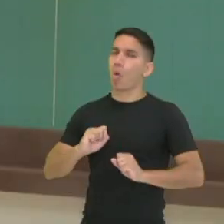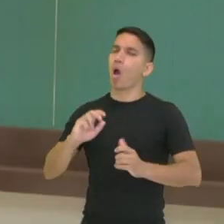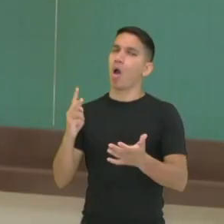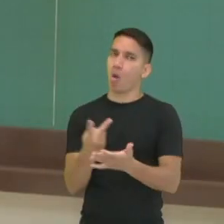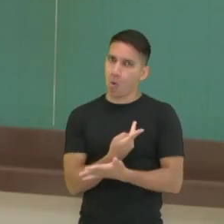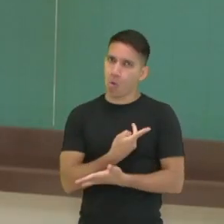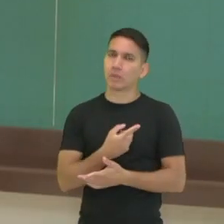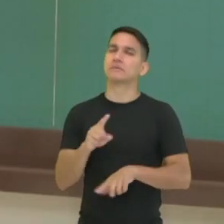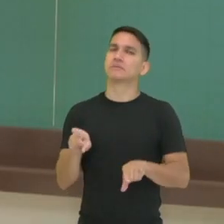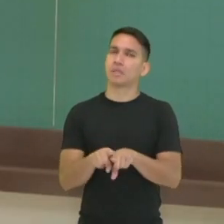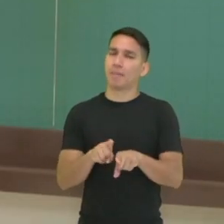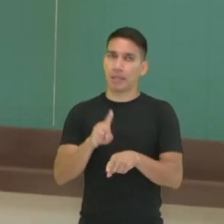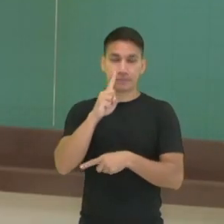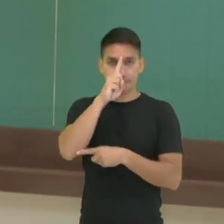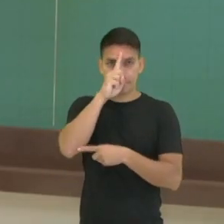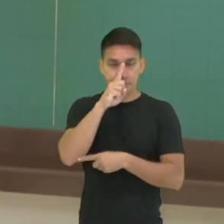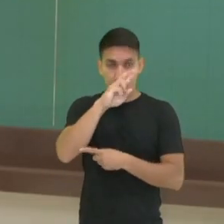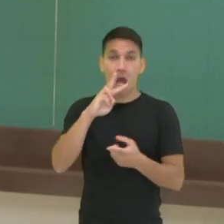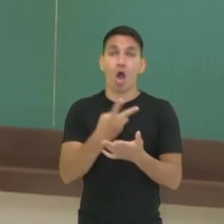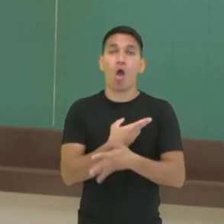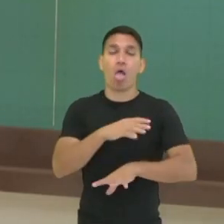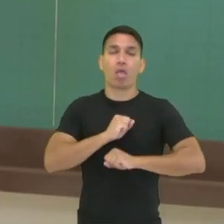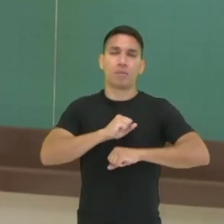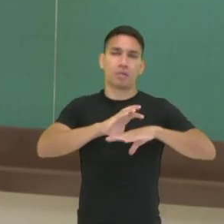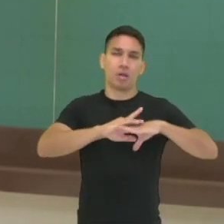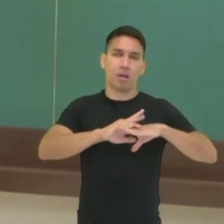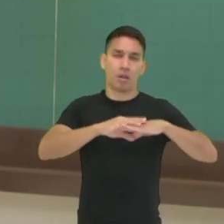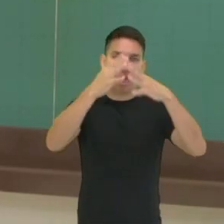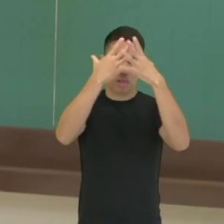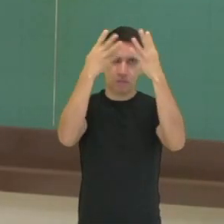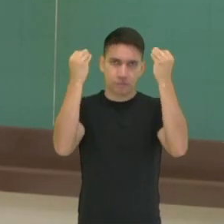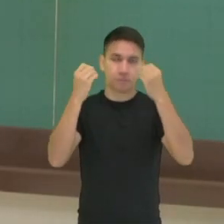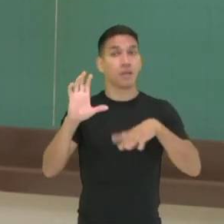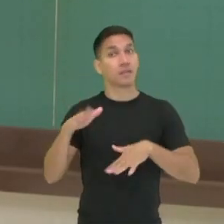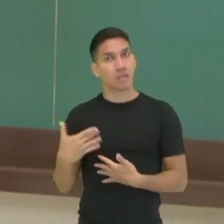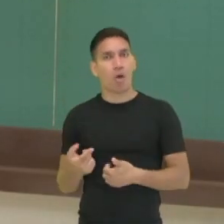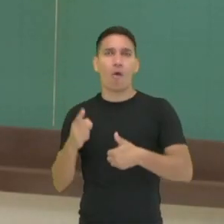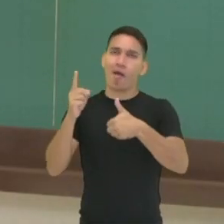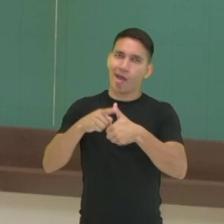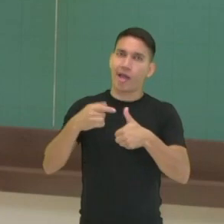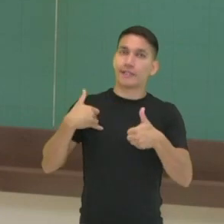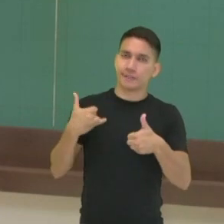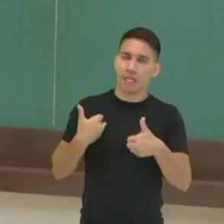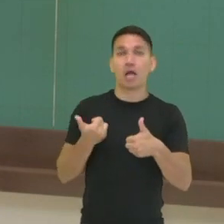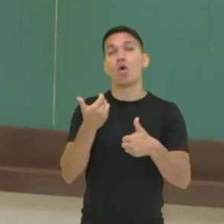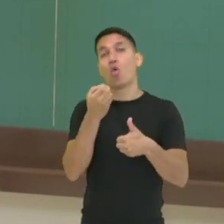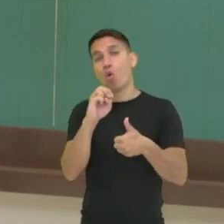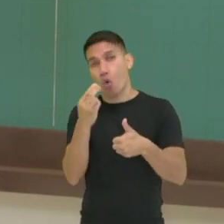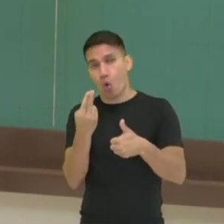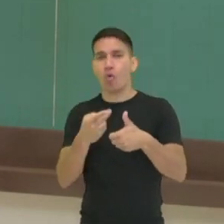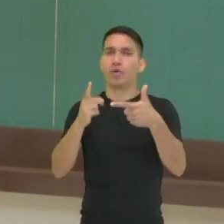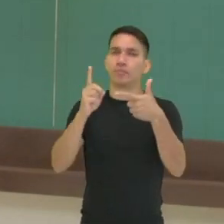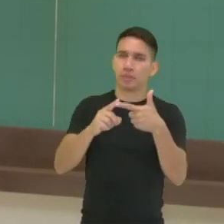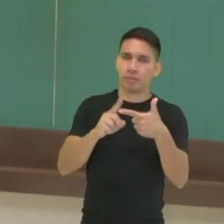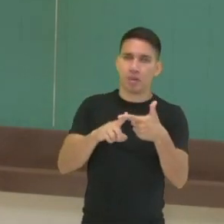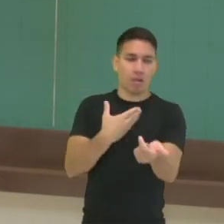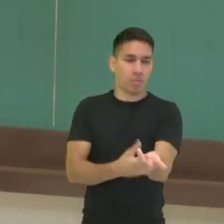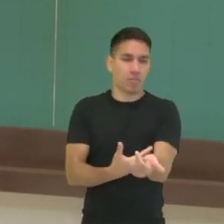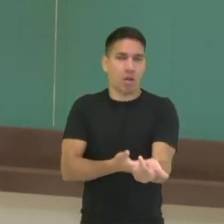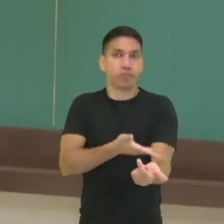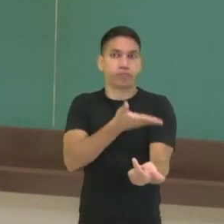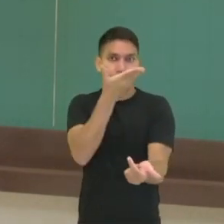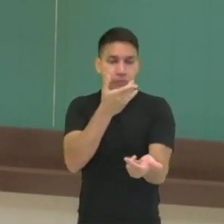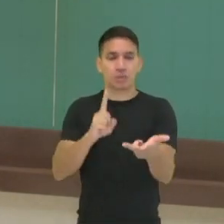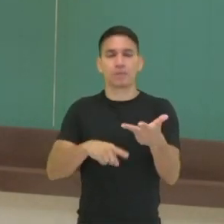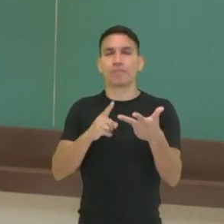Então, além da idade e ter casos na família, uma pessoa que tem pressão alta, que fuma bastante,